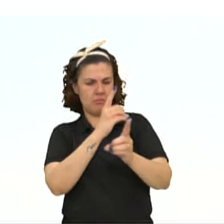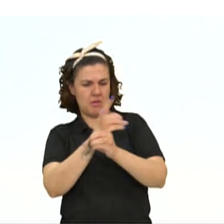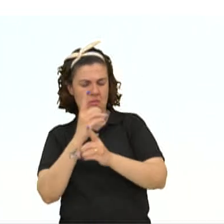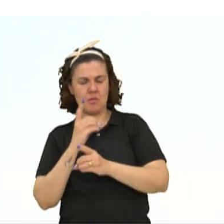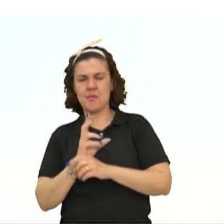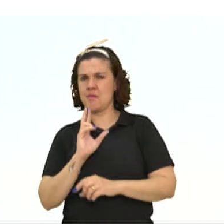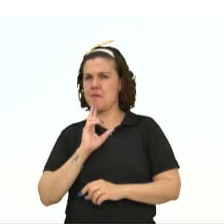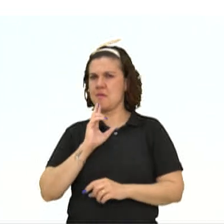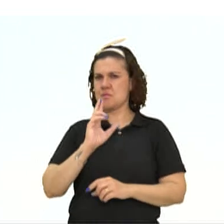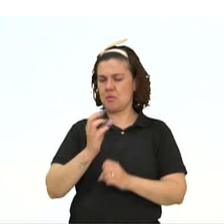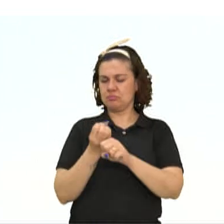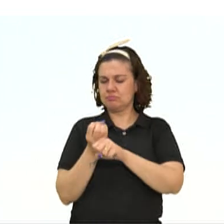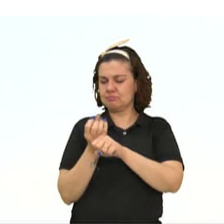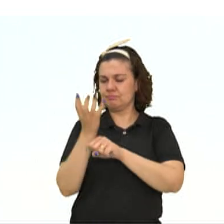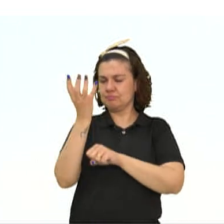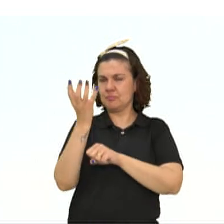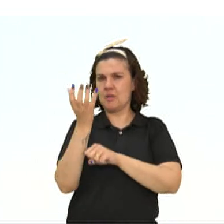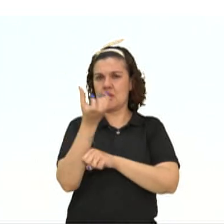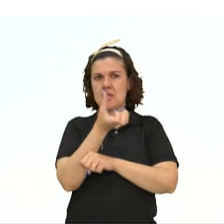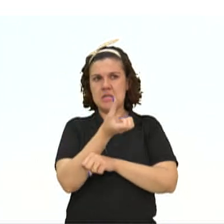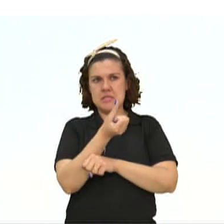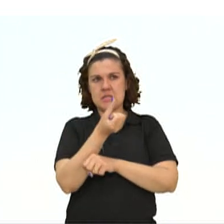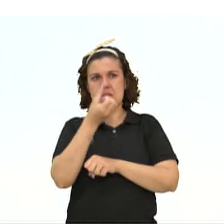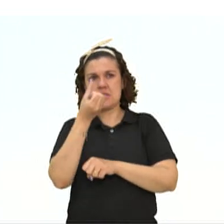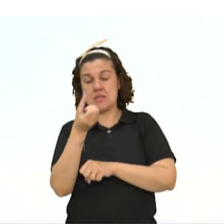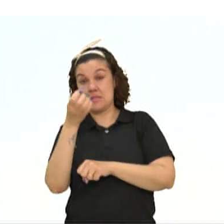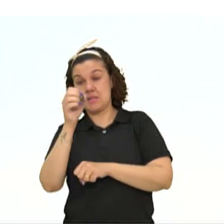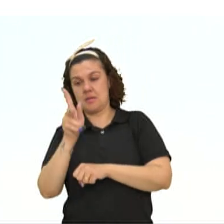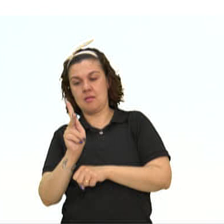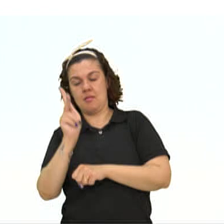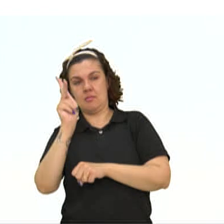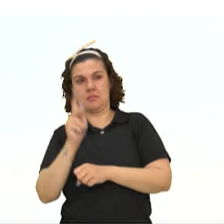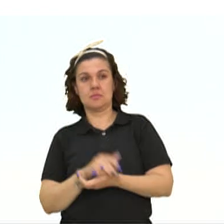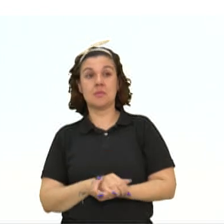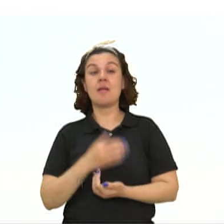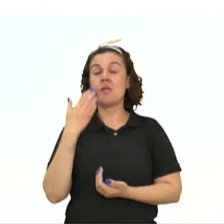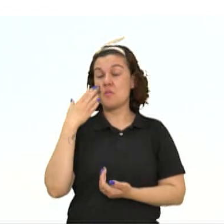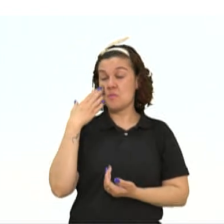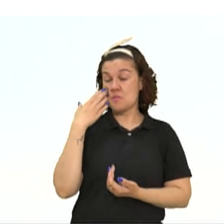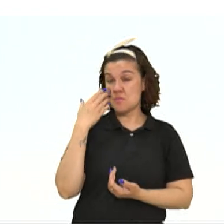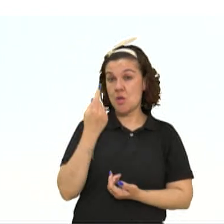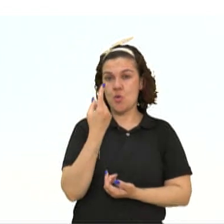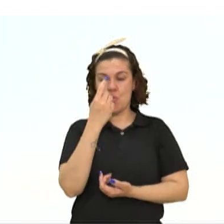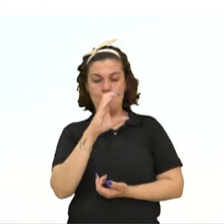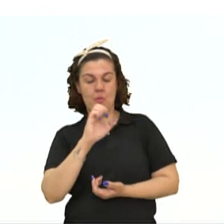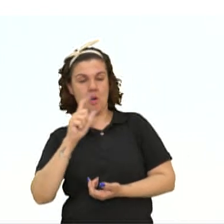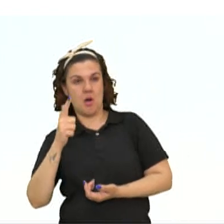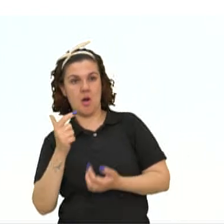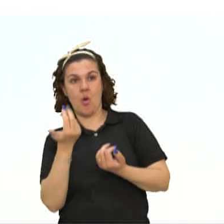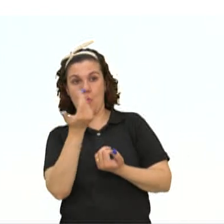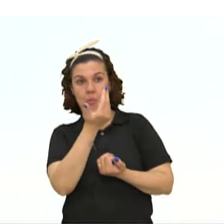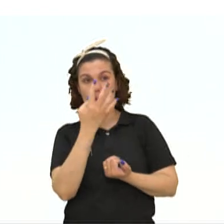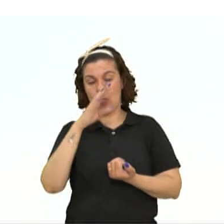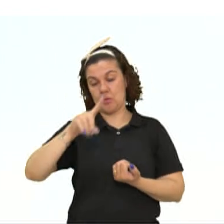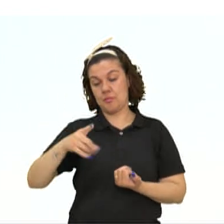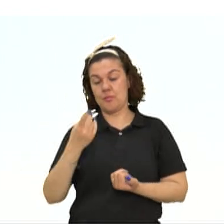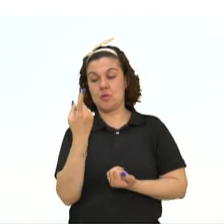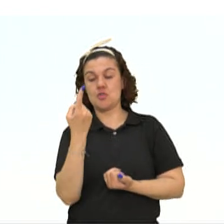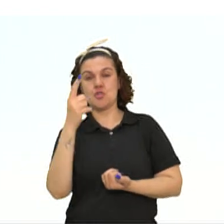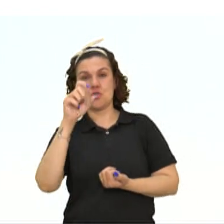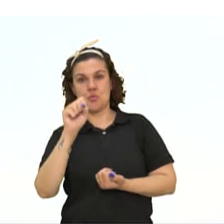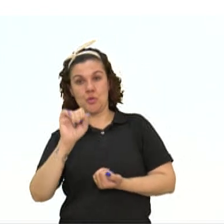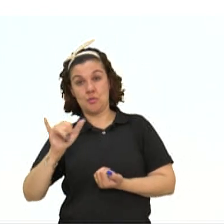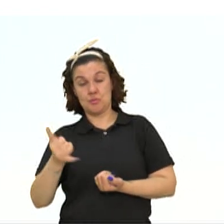essa reação a liberação de 660 calorias. Sabendo que uma caloria equivale a